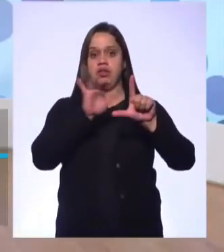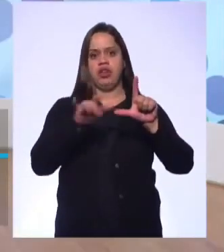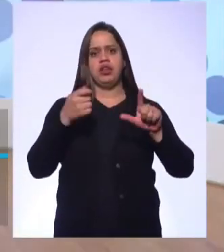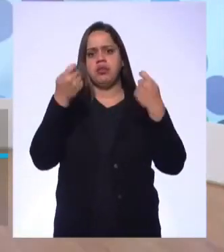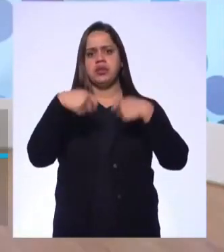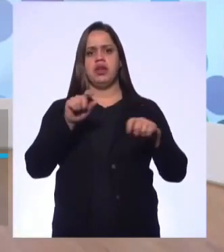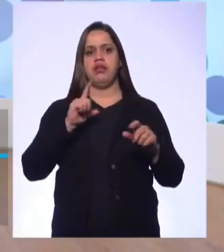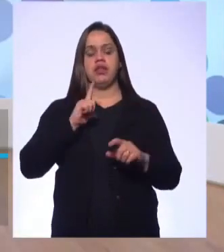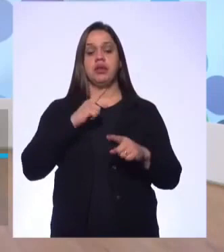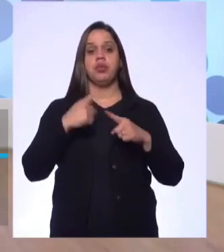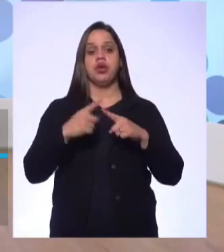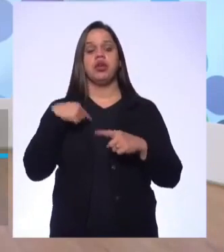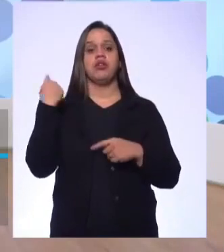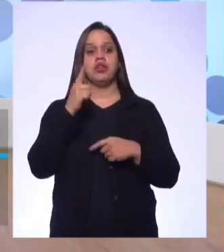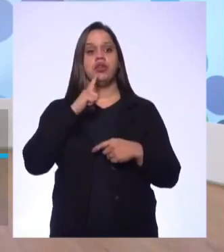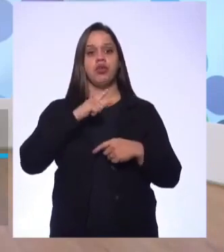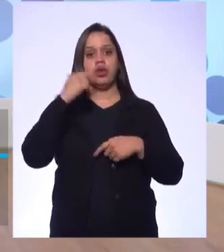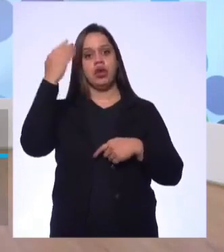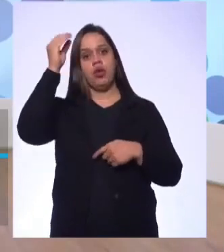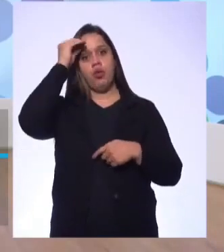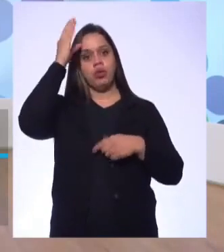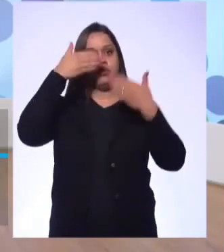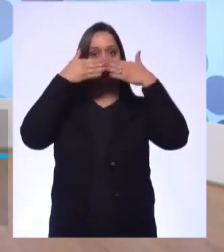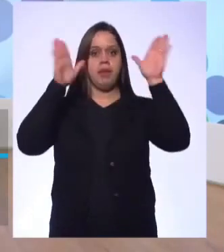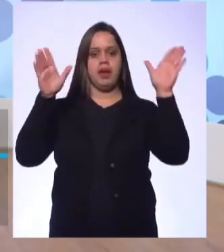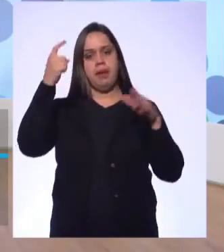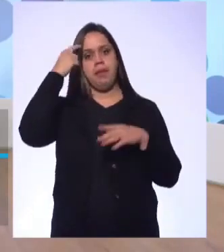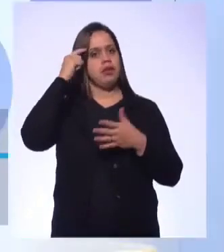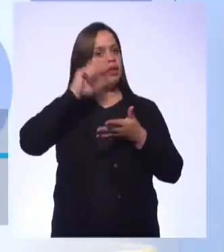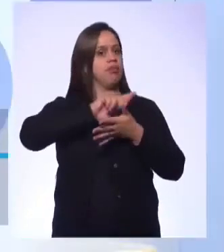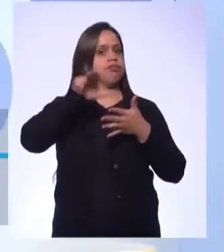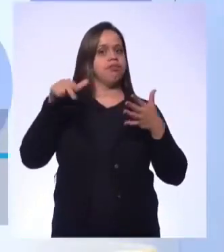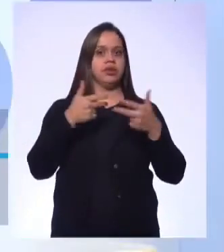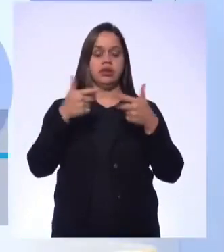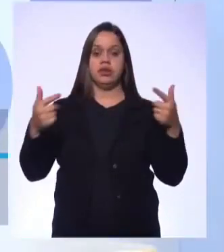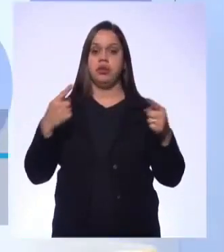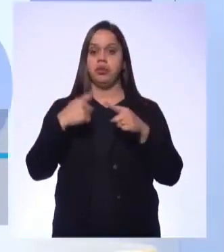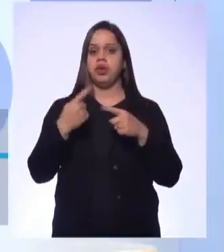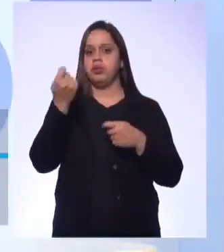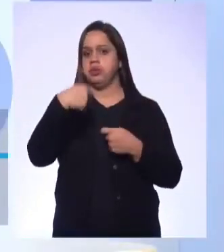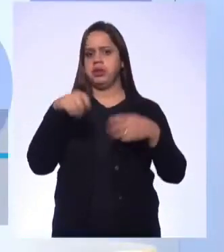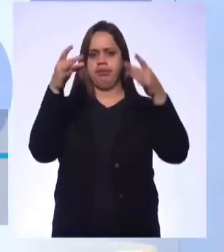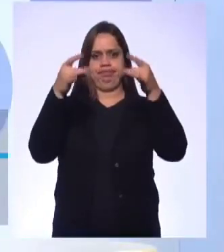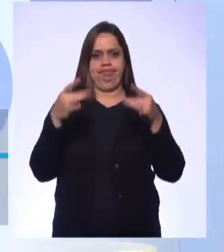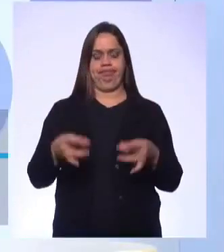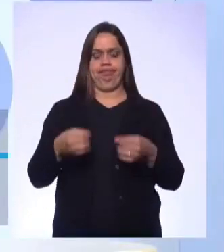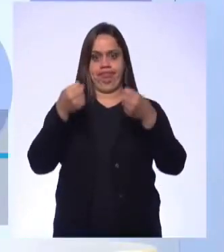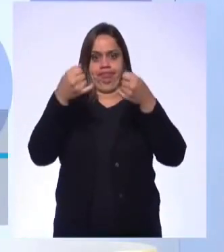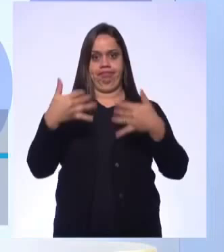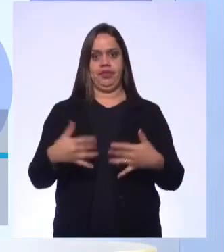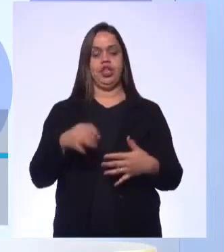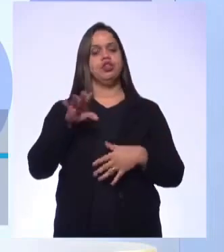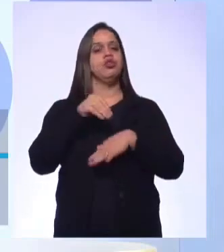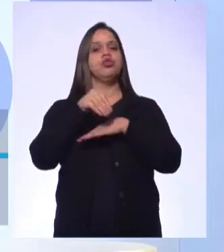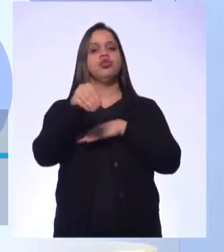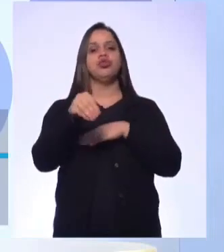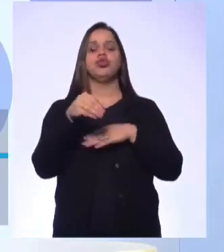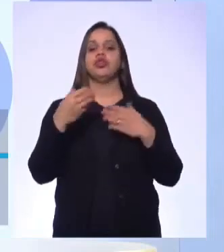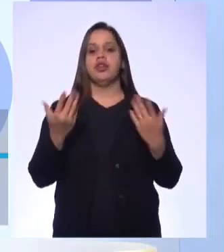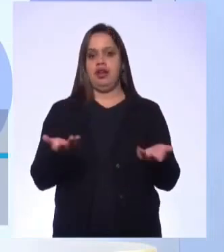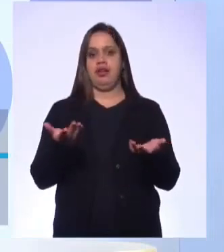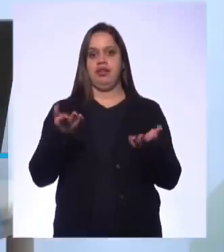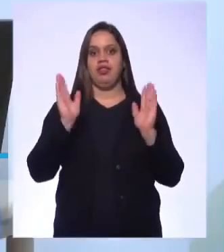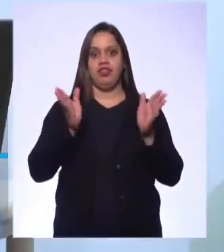gente ampliar o nosso conhecimento e pensar várias coisas. Pode ser assim, não precisa ser uma descrição detalhada, né? Pode ser só uma dica. Como essa